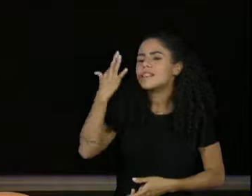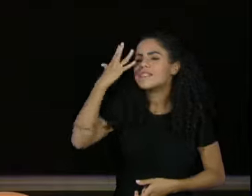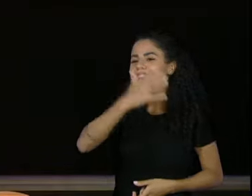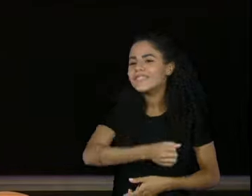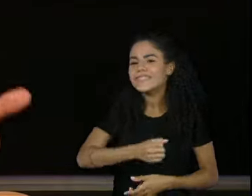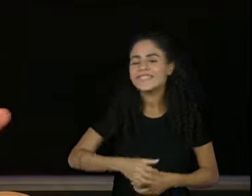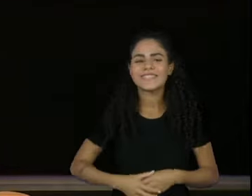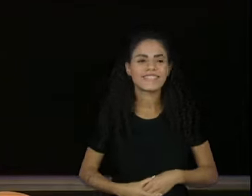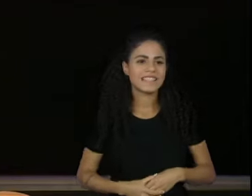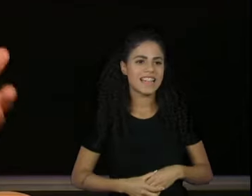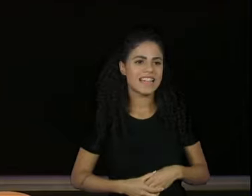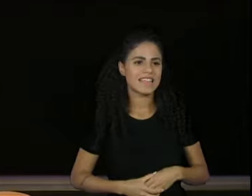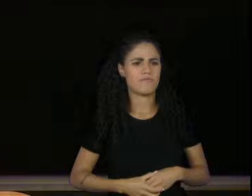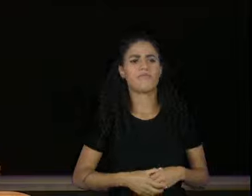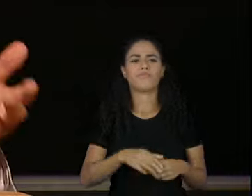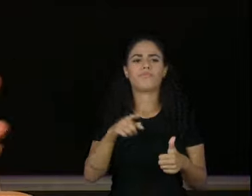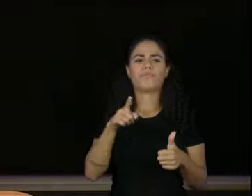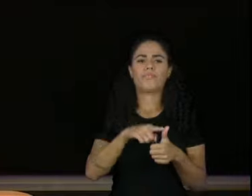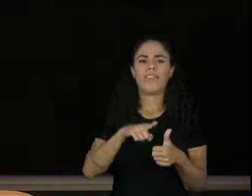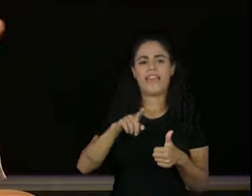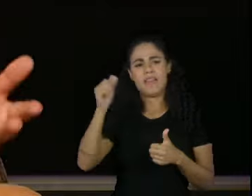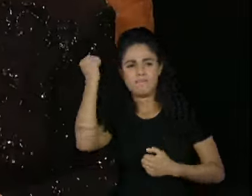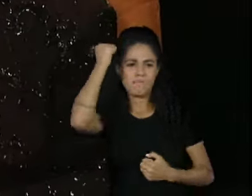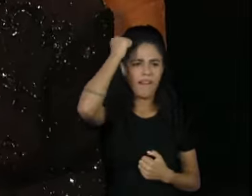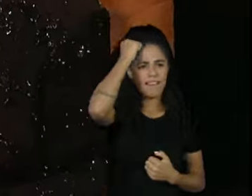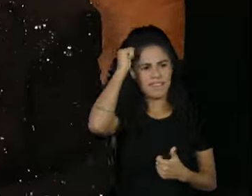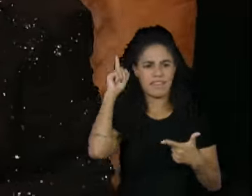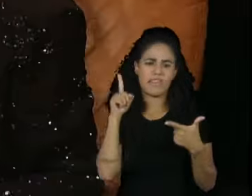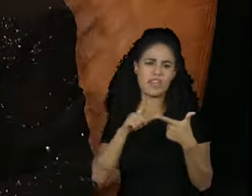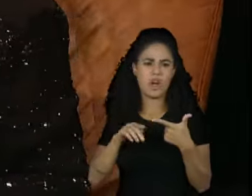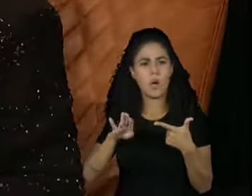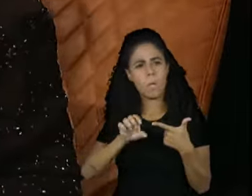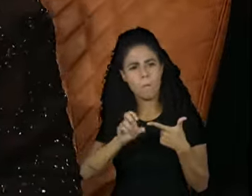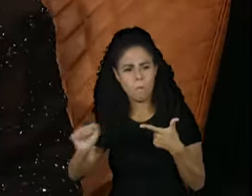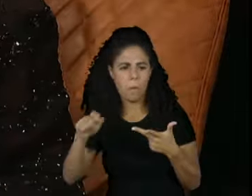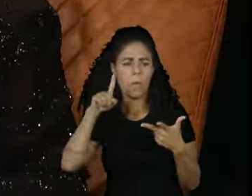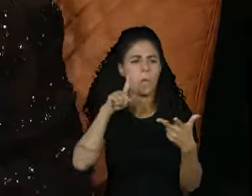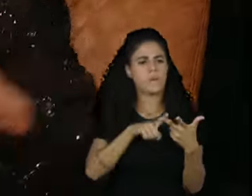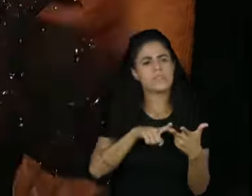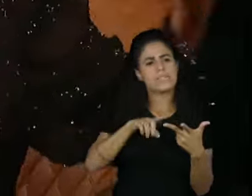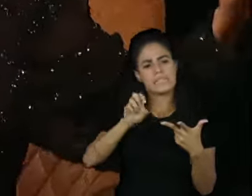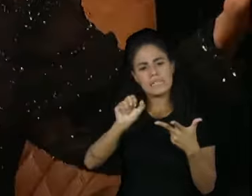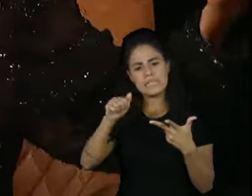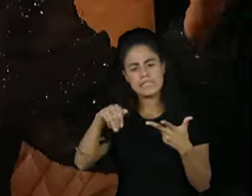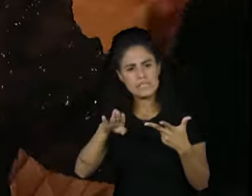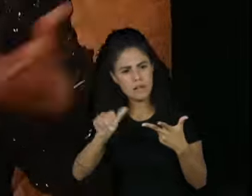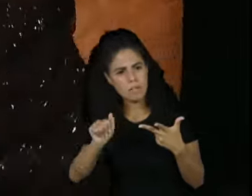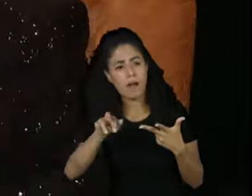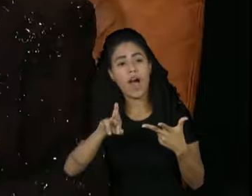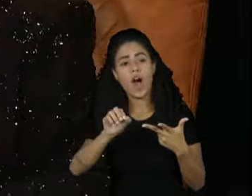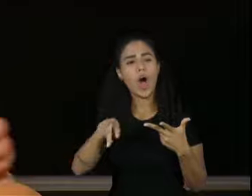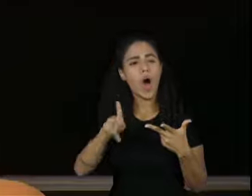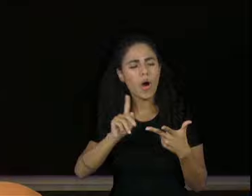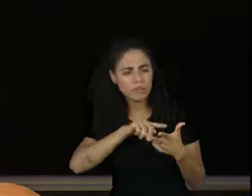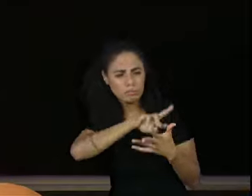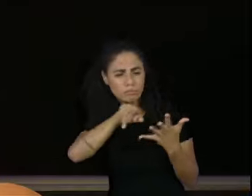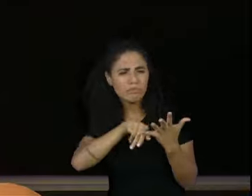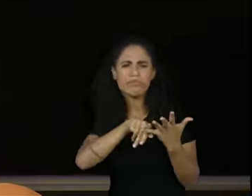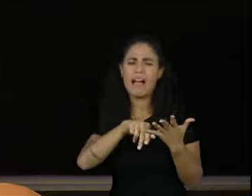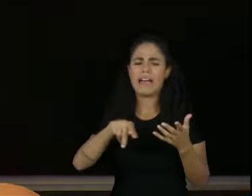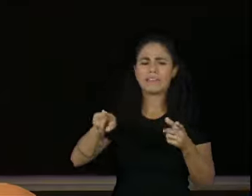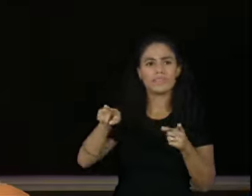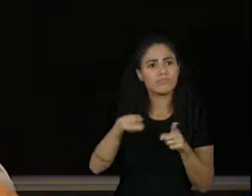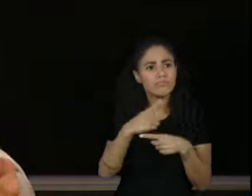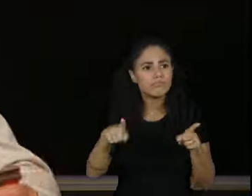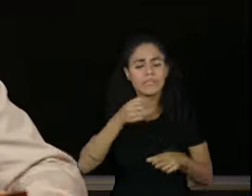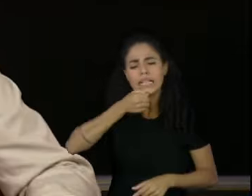Você cantou baião, bossa nova, samba rock, música romântica, balada. Foi a primeira de todos samba os rock, gêneros. Jorge Benjó, que eu amo. Você cantou de tudo.